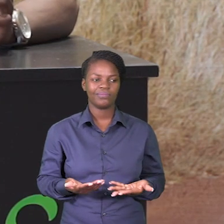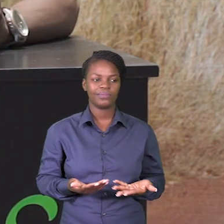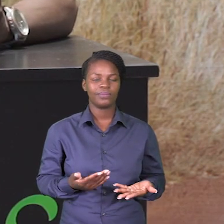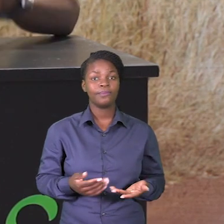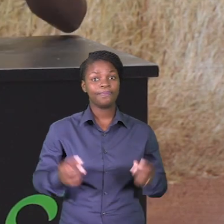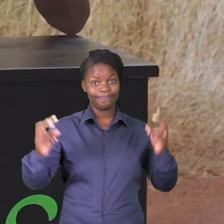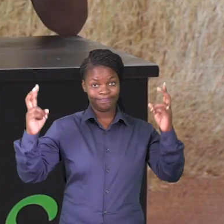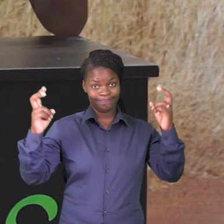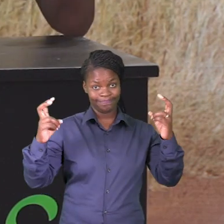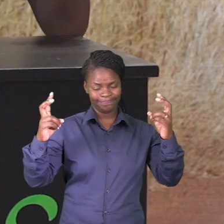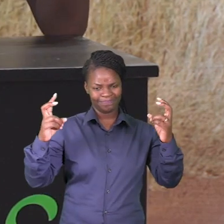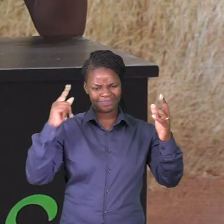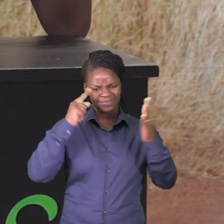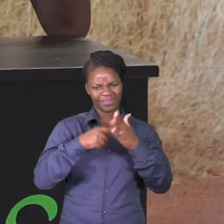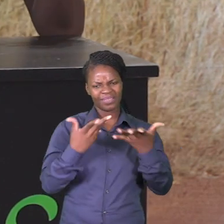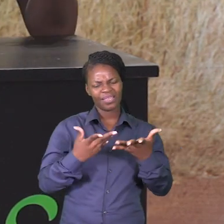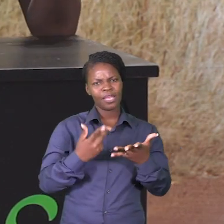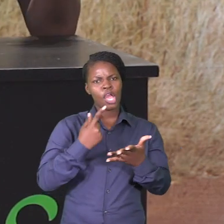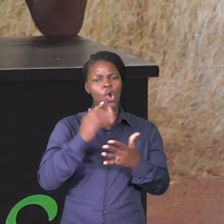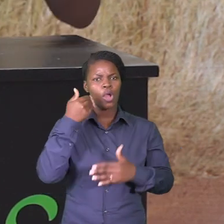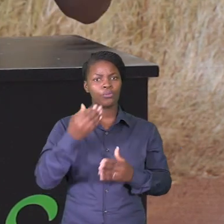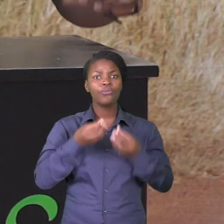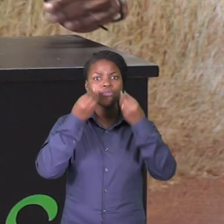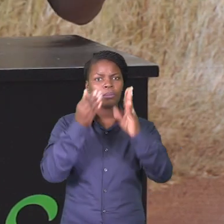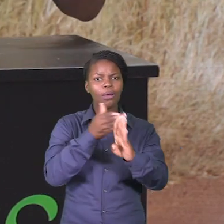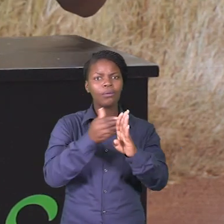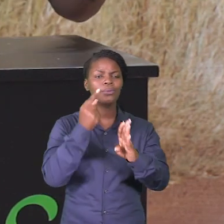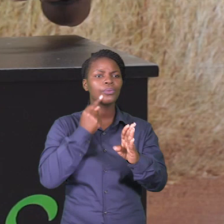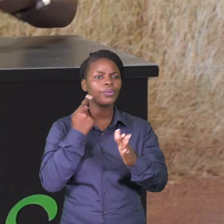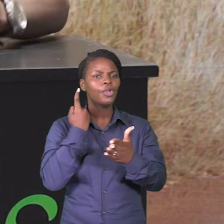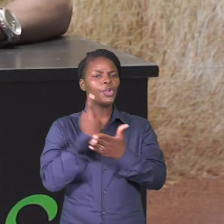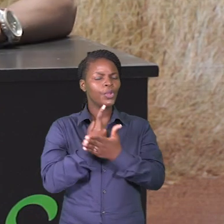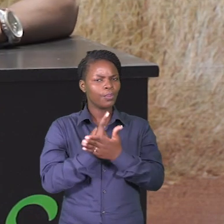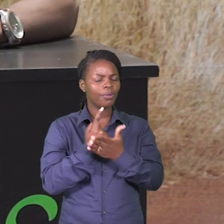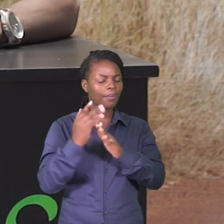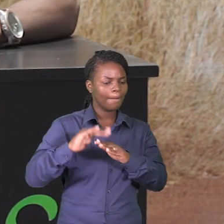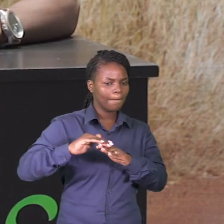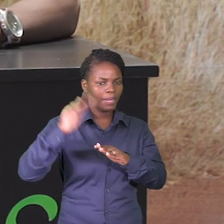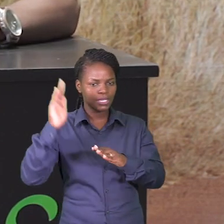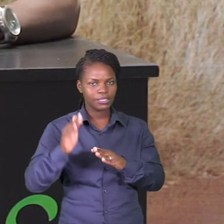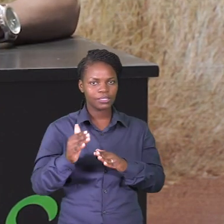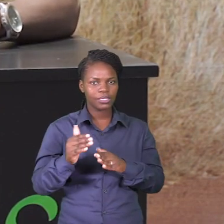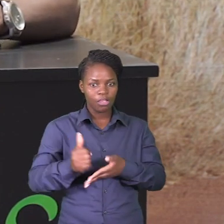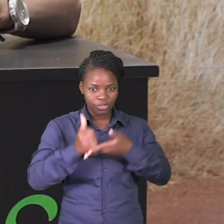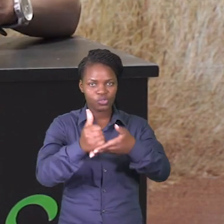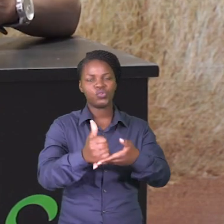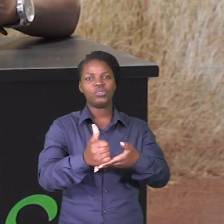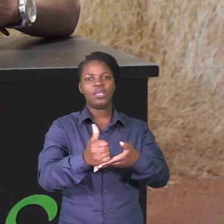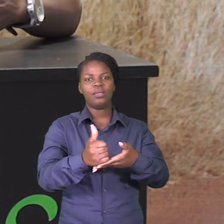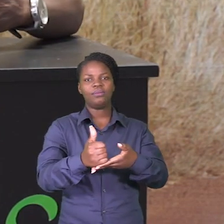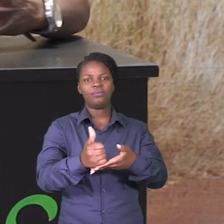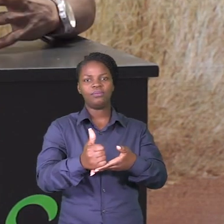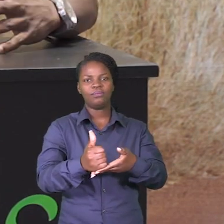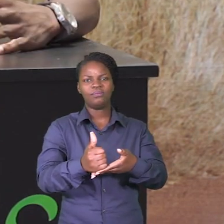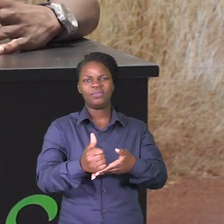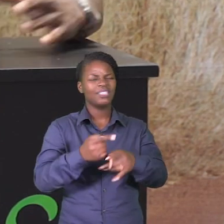vamos lá colocar entre aspas né algum tipo de Privilégio a esses casos algum tipo de eh